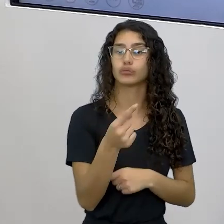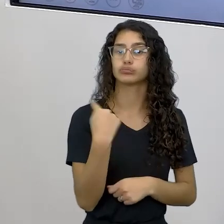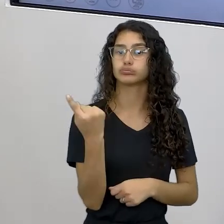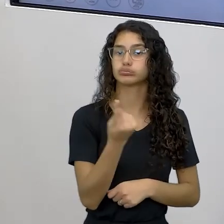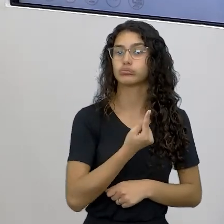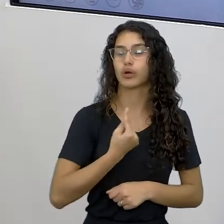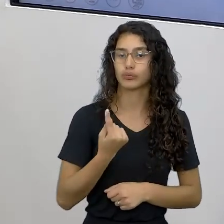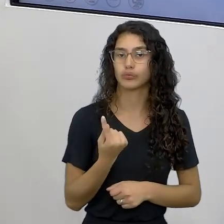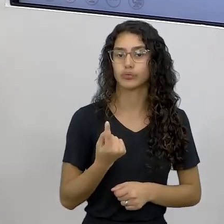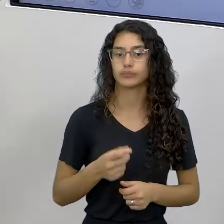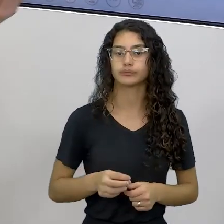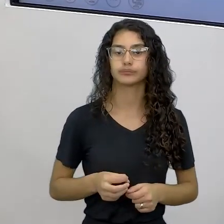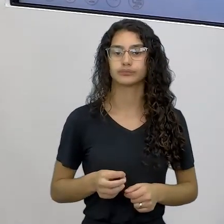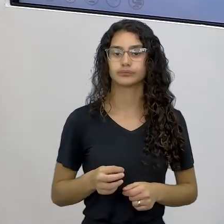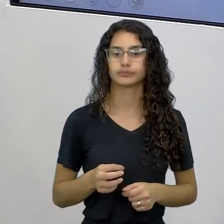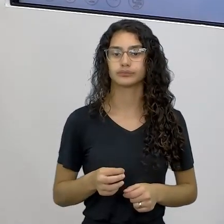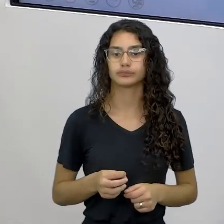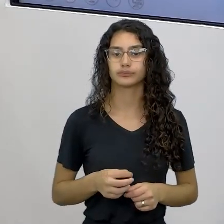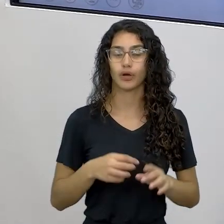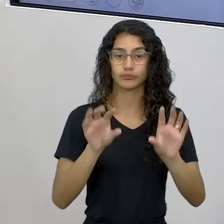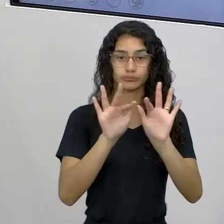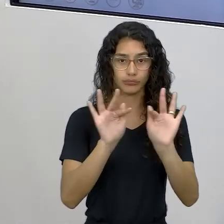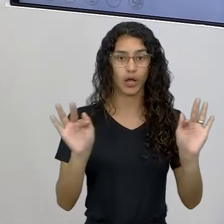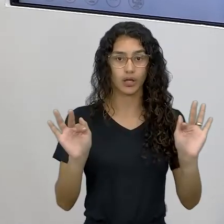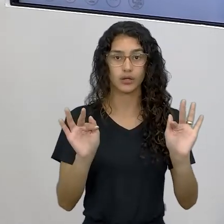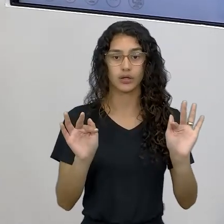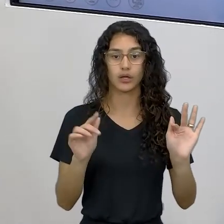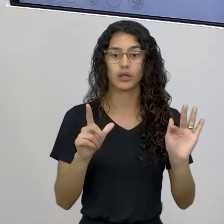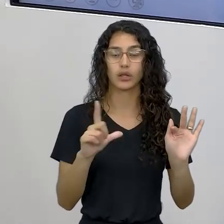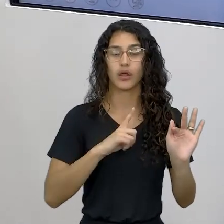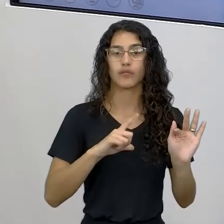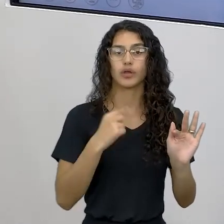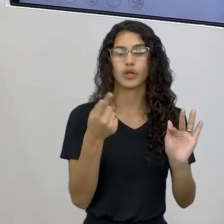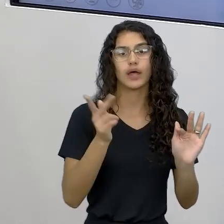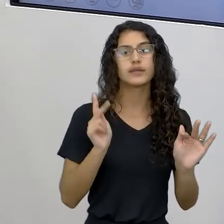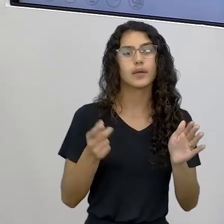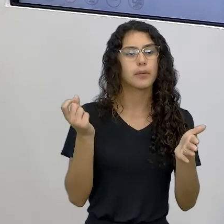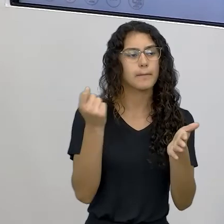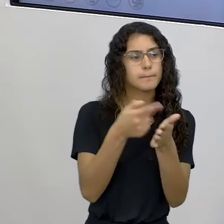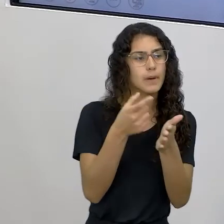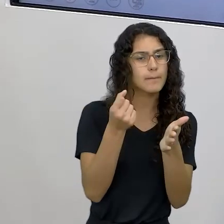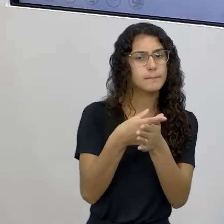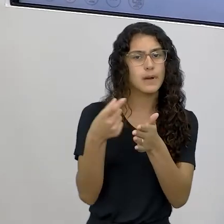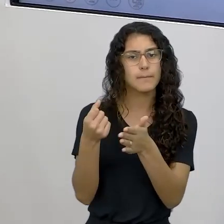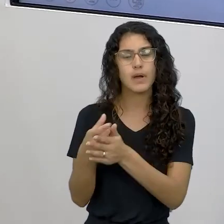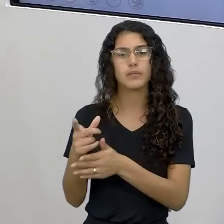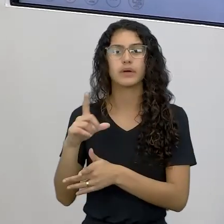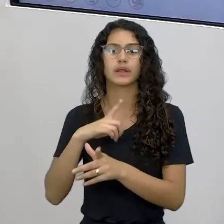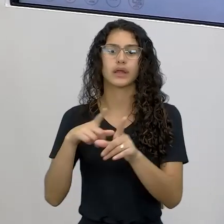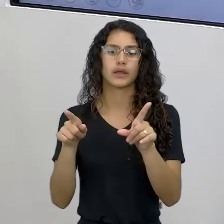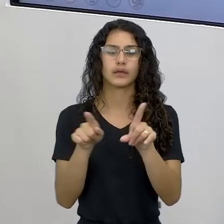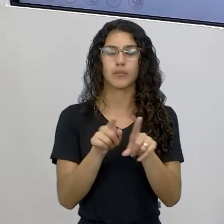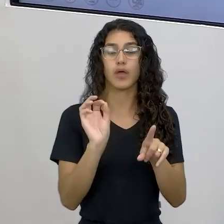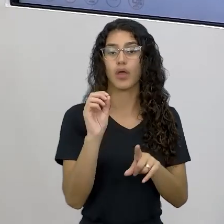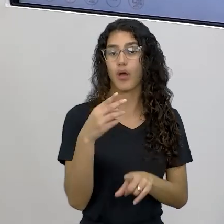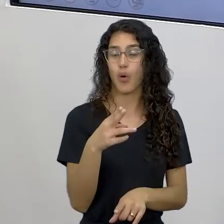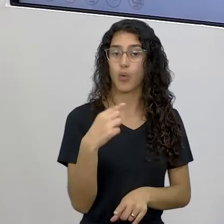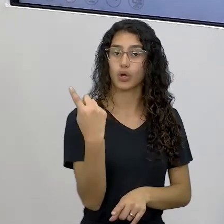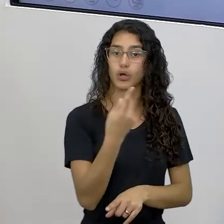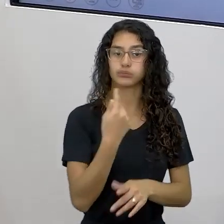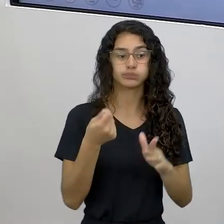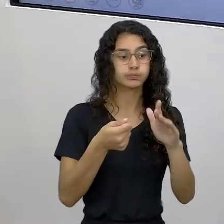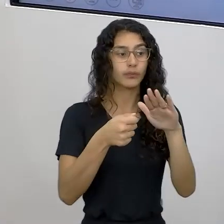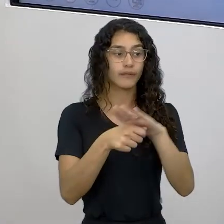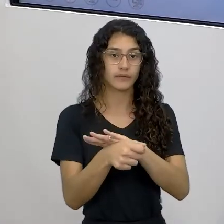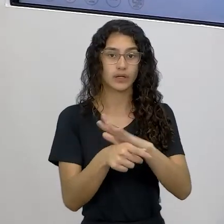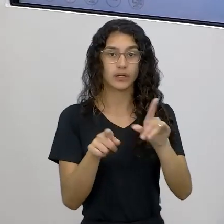Que a gente, igual a última frase dele, né? Que a gente sempre gaste para ter as coisas ou que a gente invista